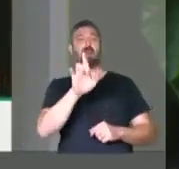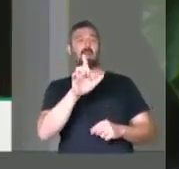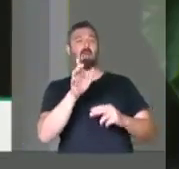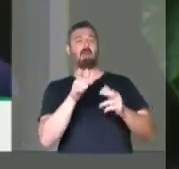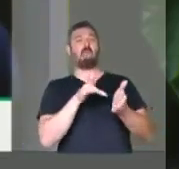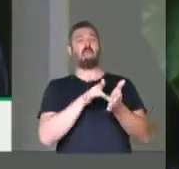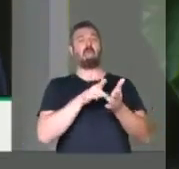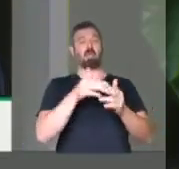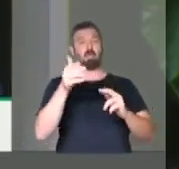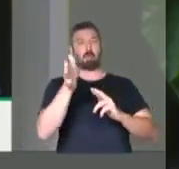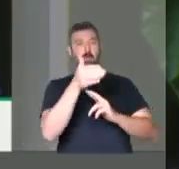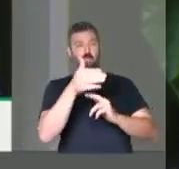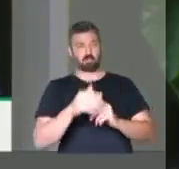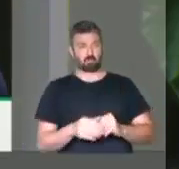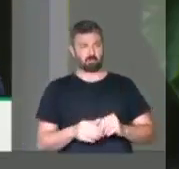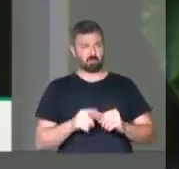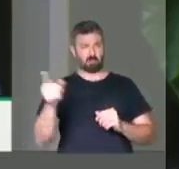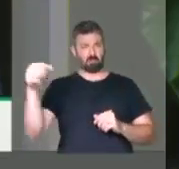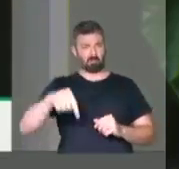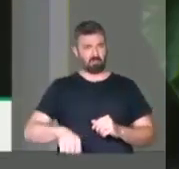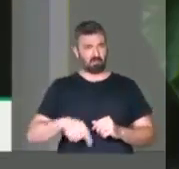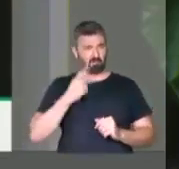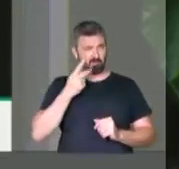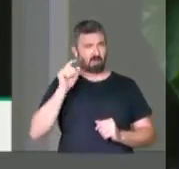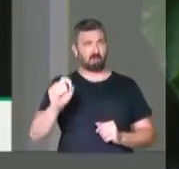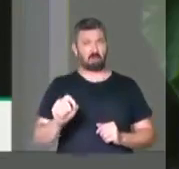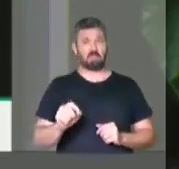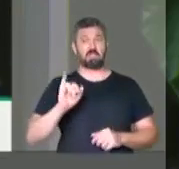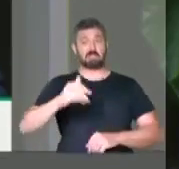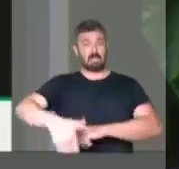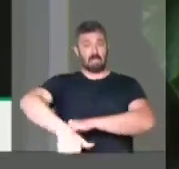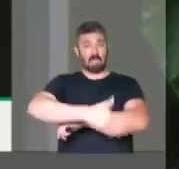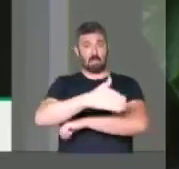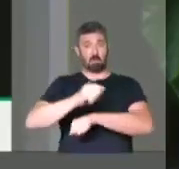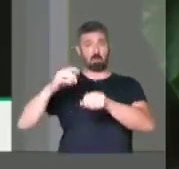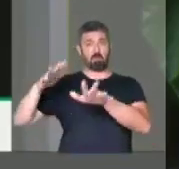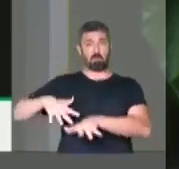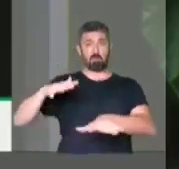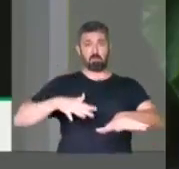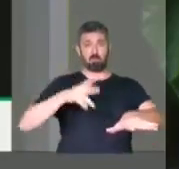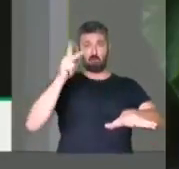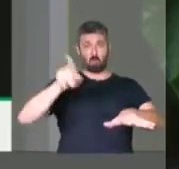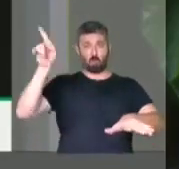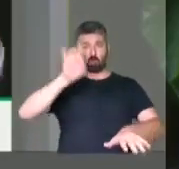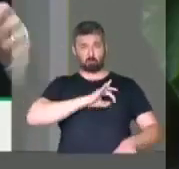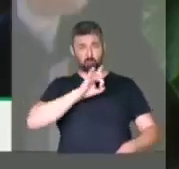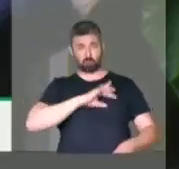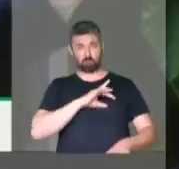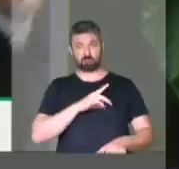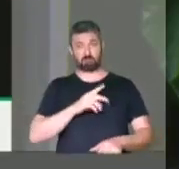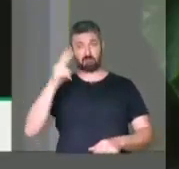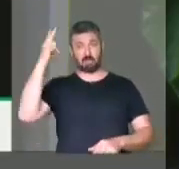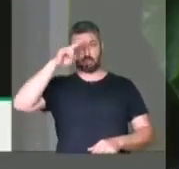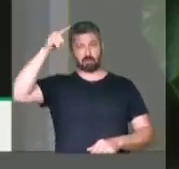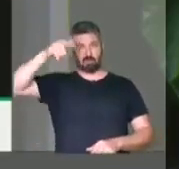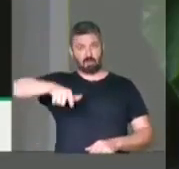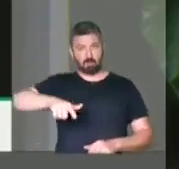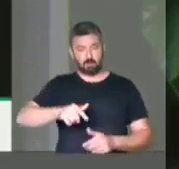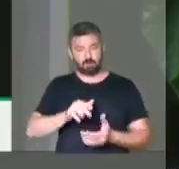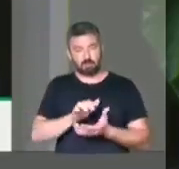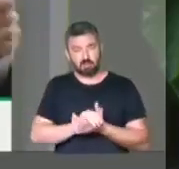plenário dizer que se as ruas forem tomadas por movimentos como acontece no Chile, a história se